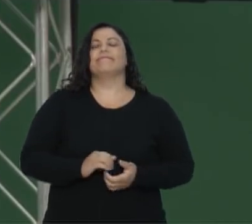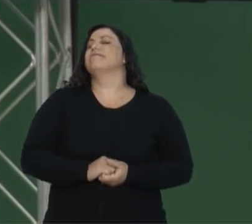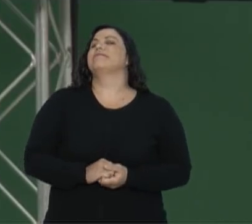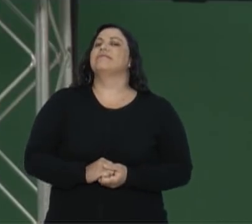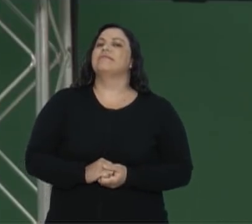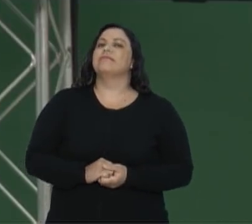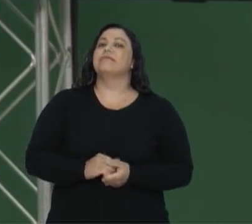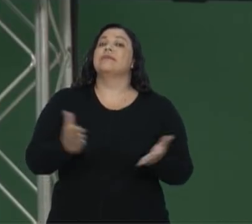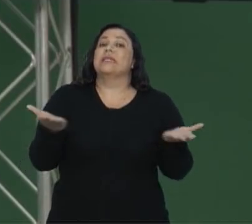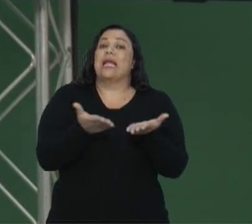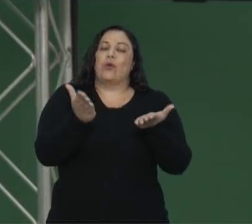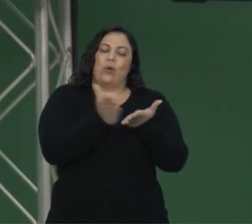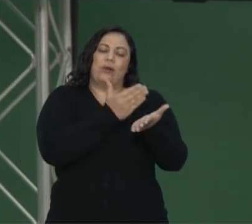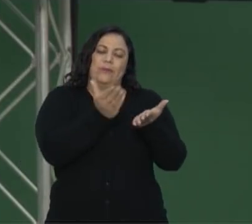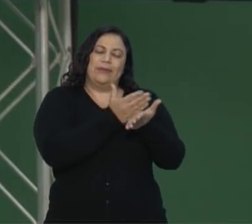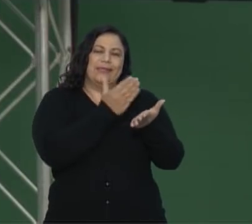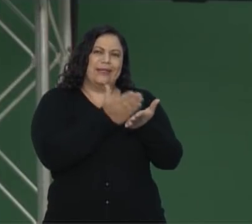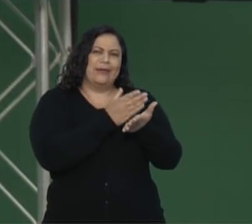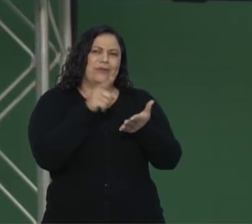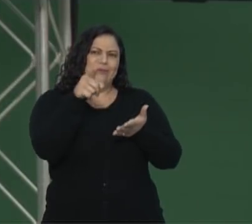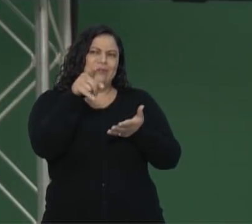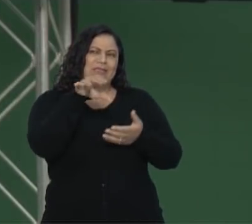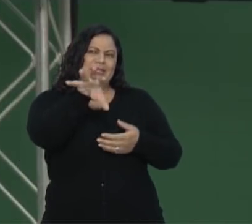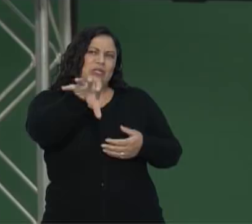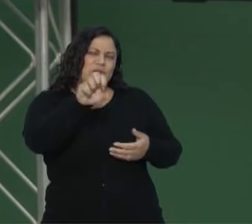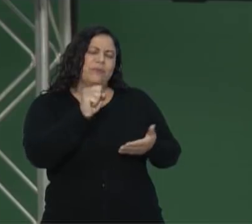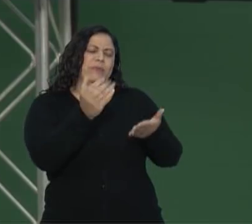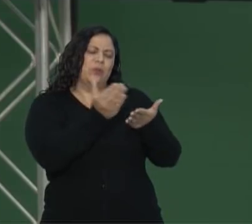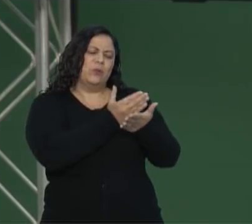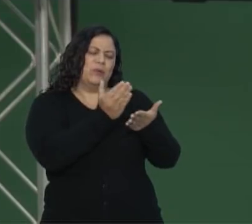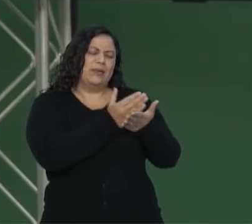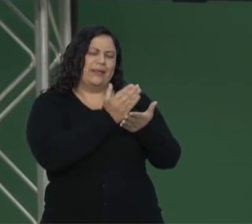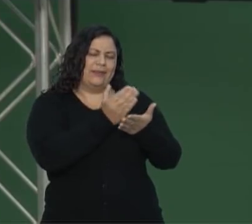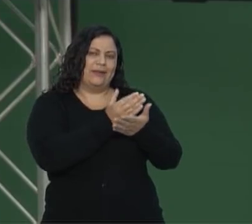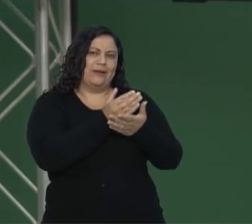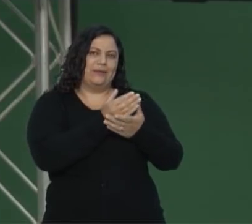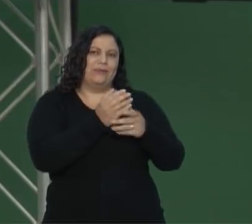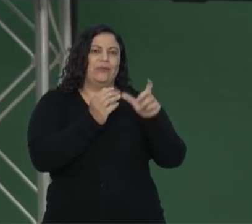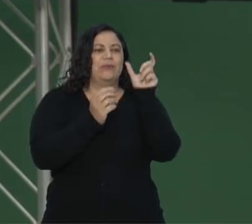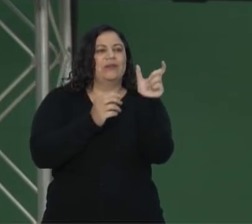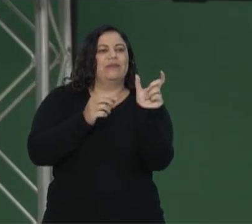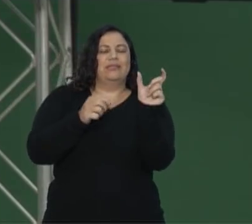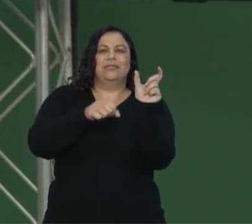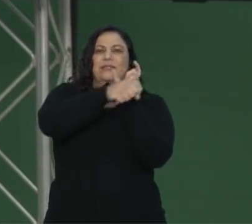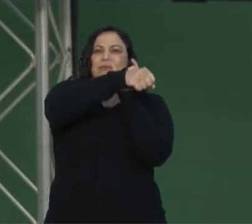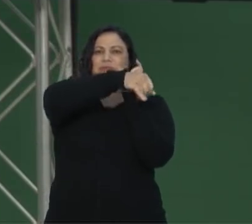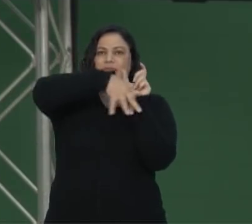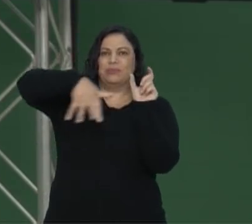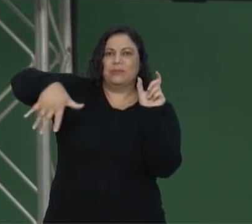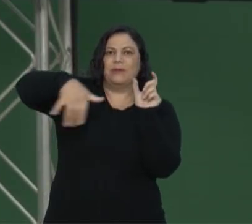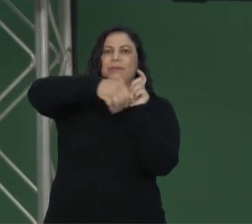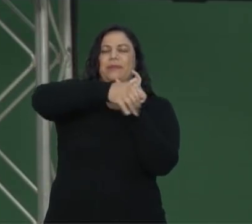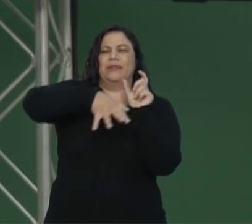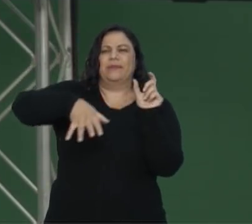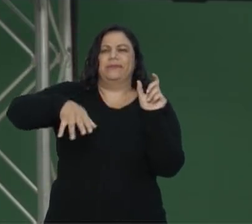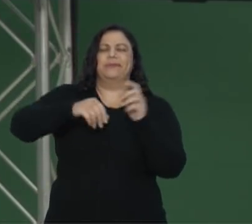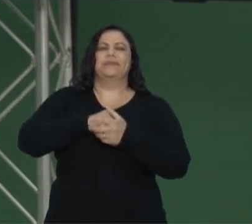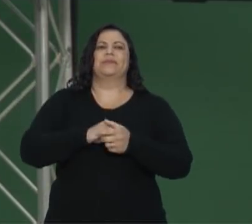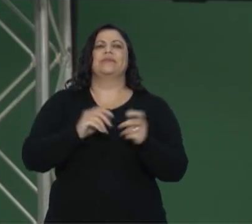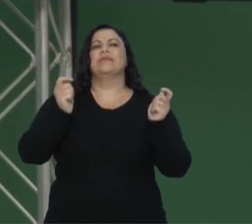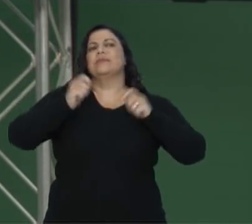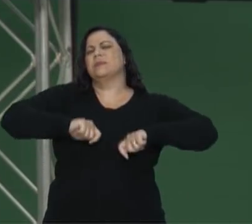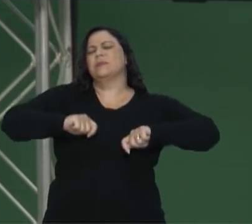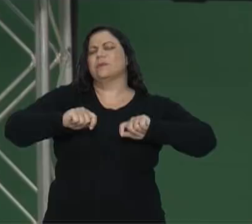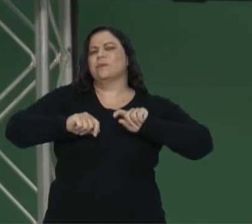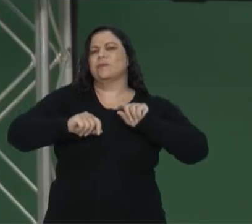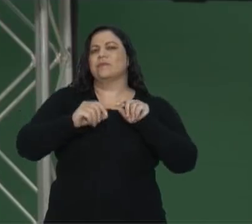para o nosso caderno? Você já pegou o caderno hoje para fazer o mapa mental. Começamos a aula com o caderno corrigindo. Quando eu